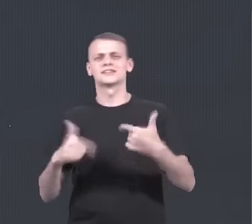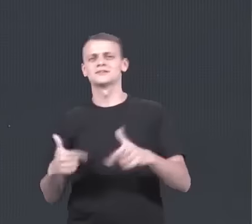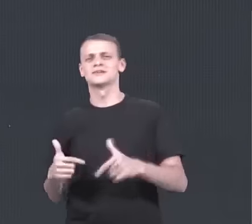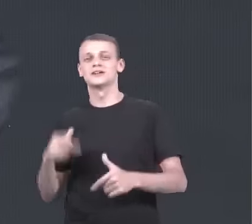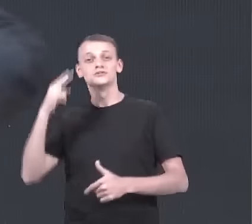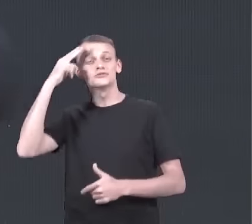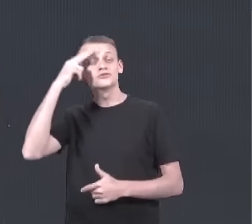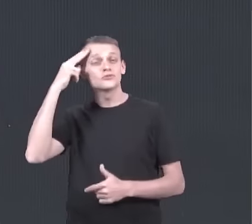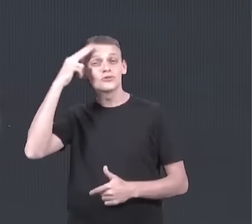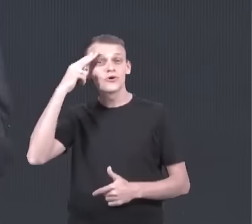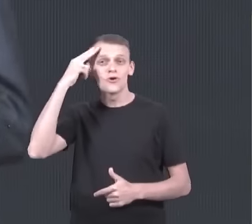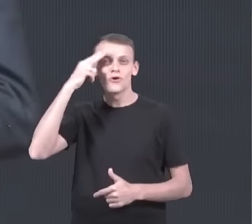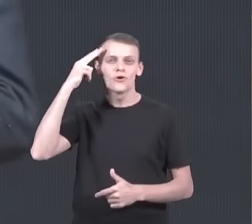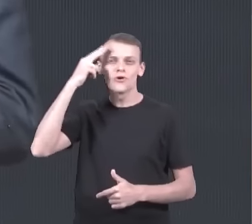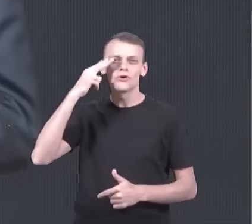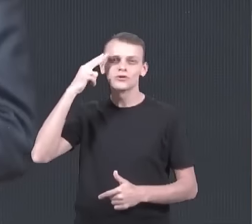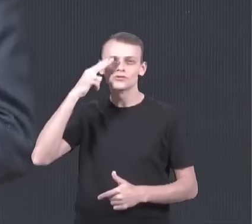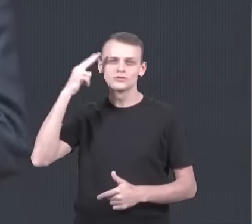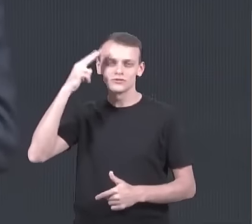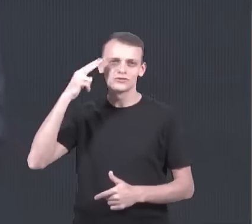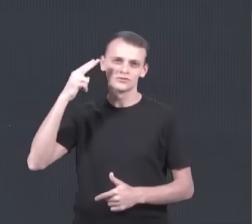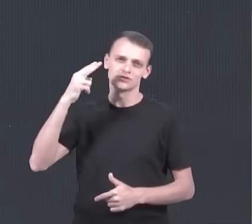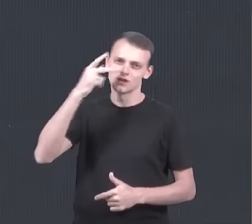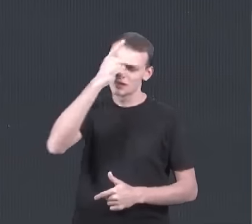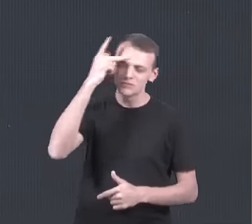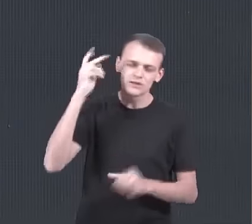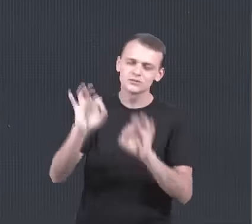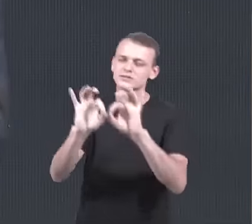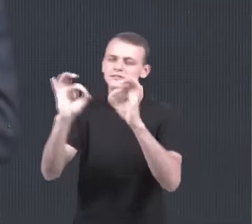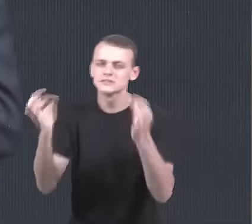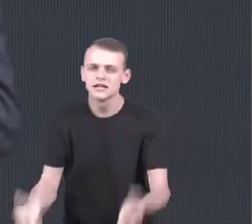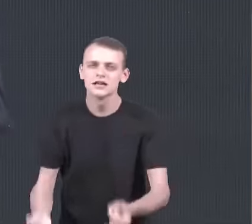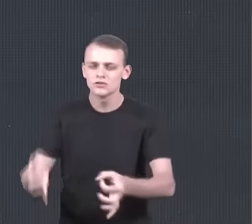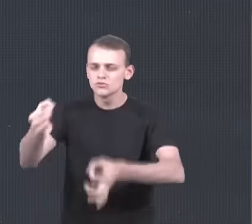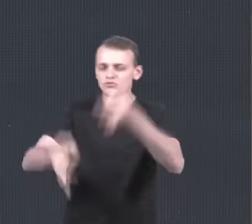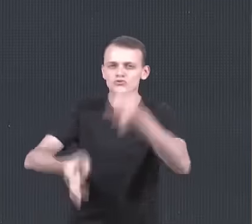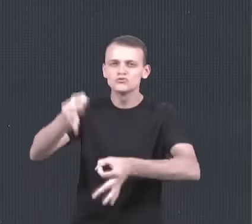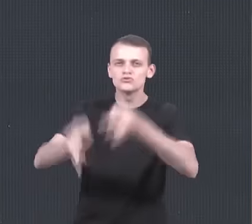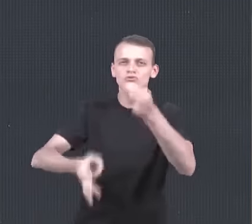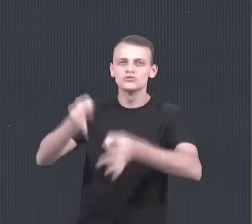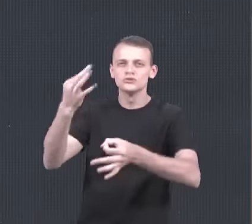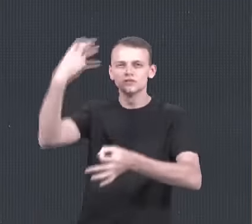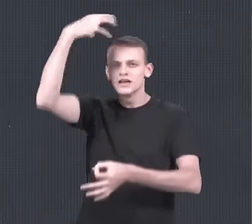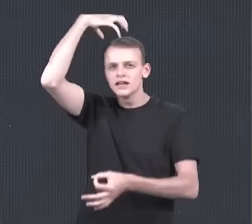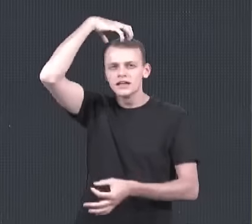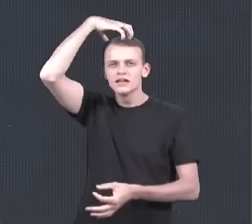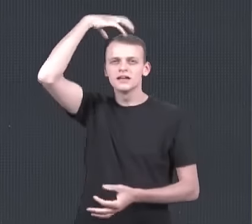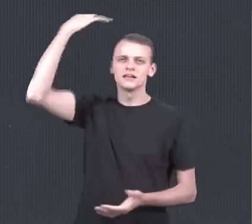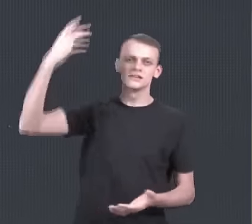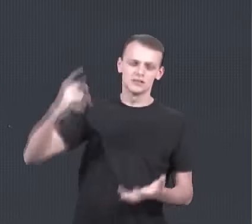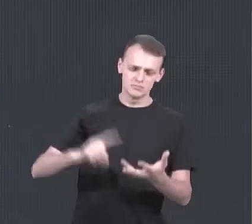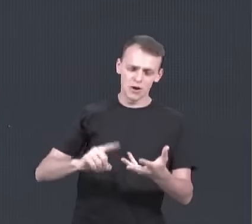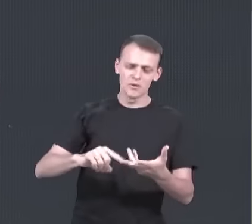sonhos inspirados aos governantes, aos juízes, aos reis,